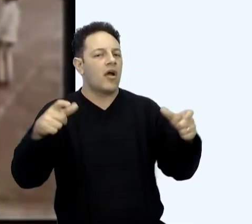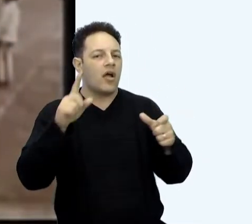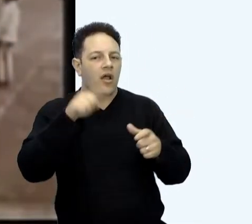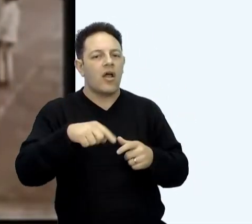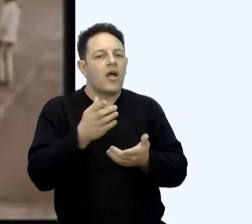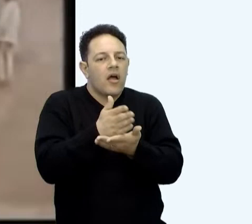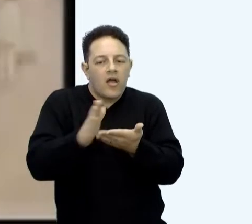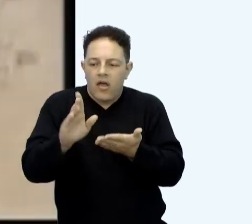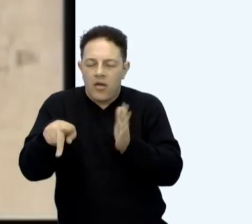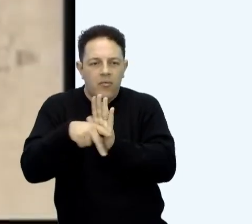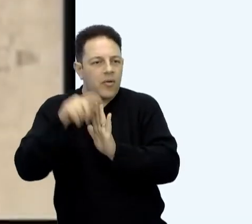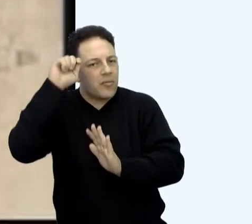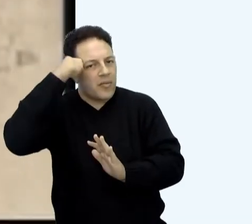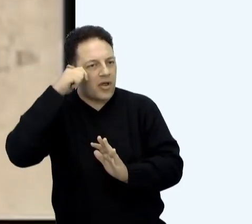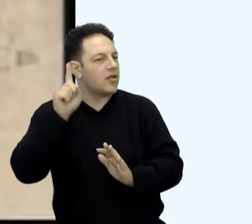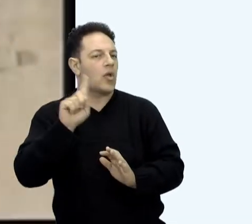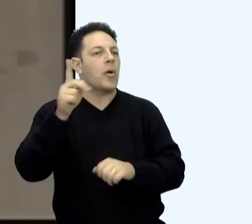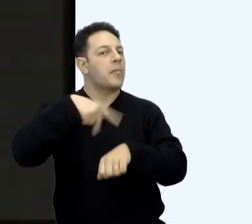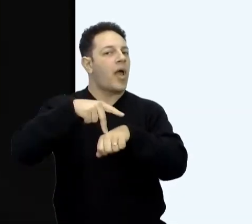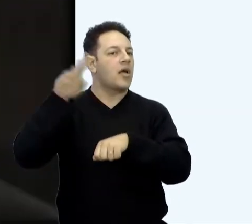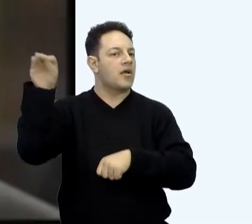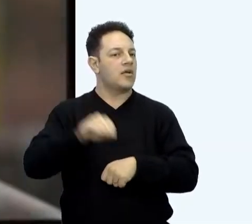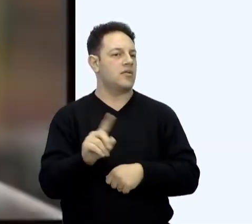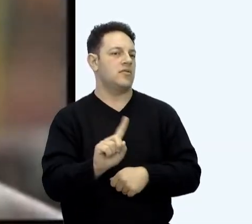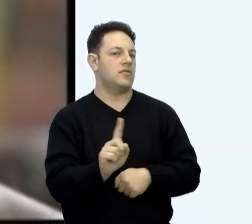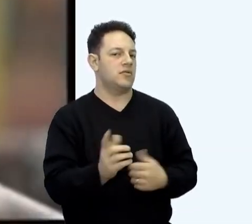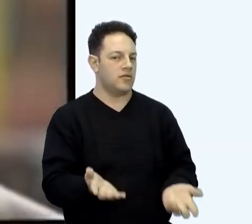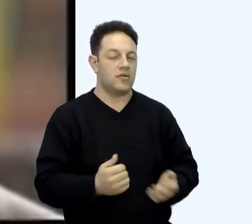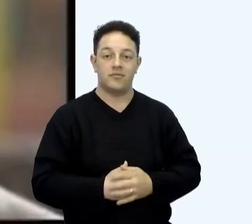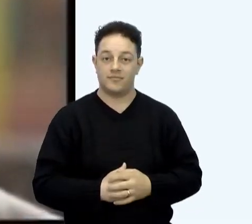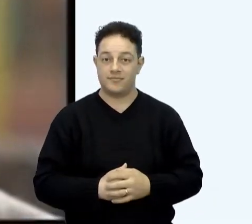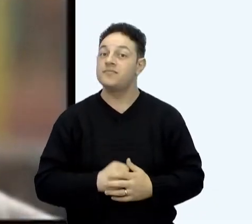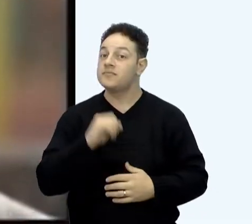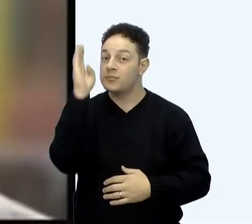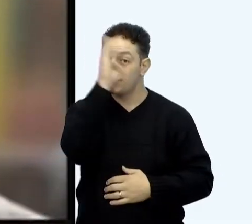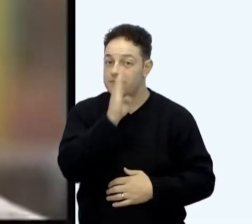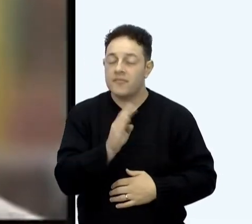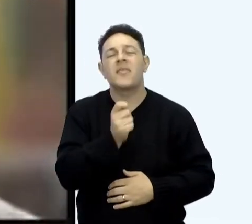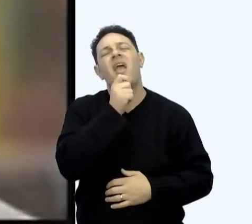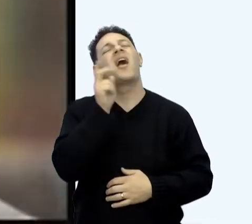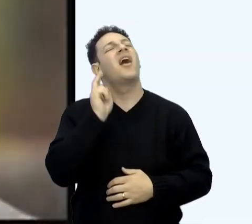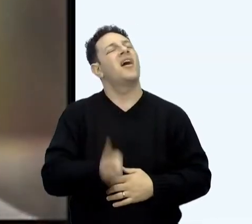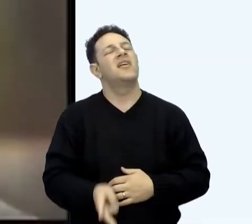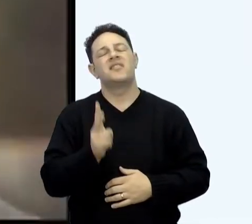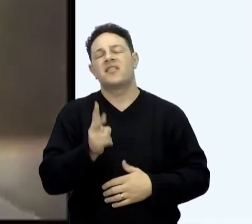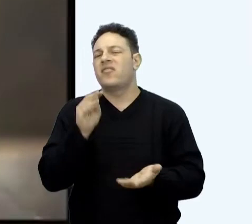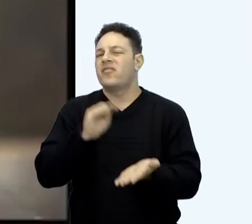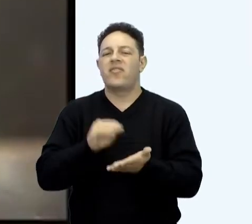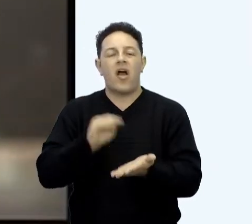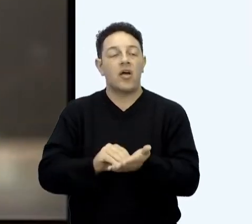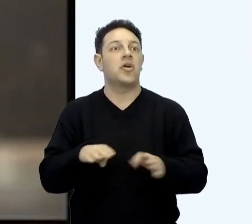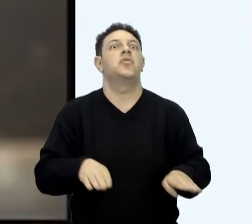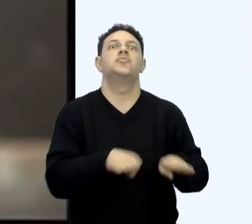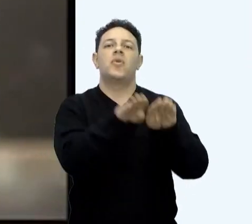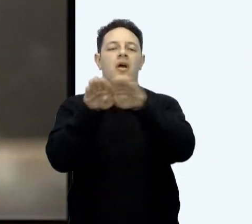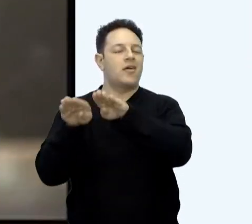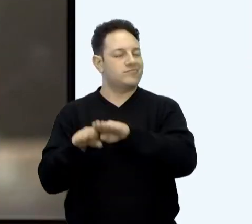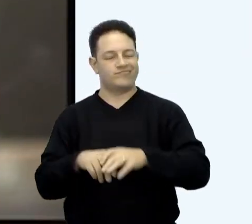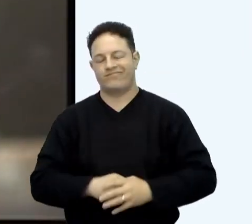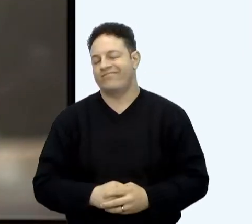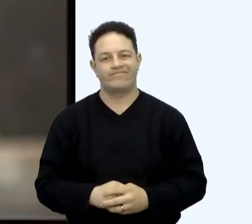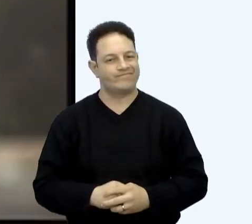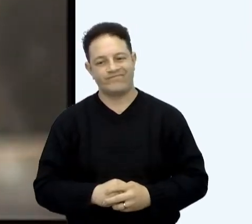brasileiros natos e não estrangeiros. O Brasil ainda está longe de ser um país de iguais.